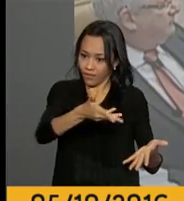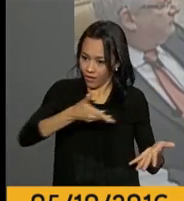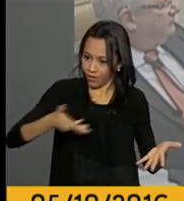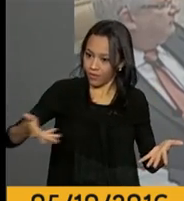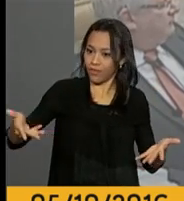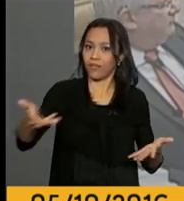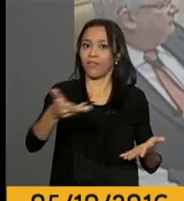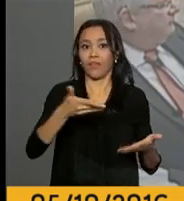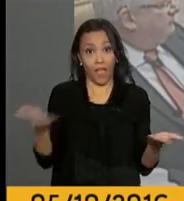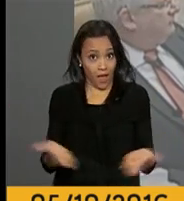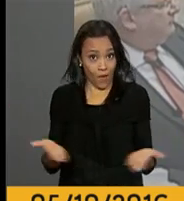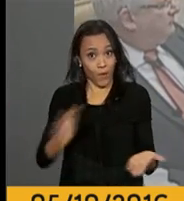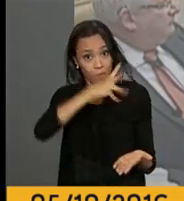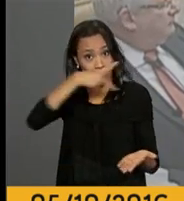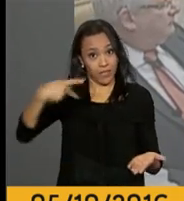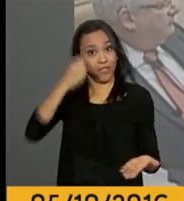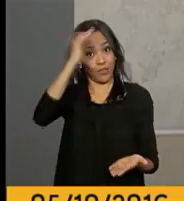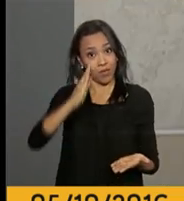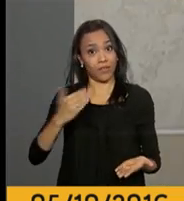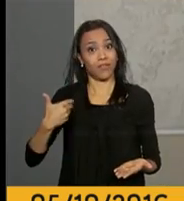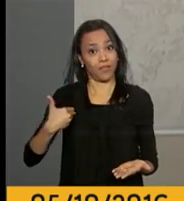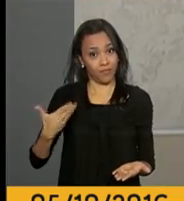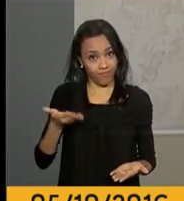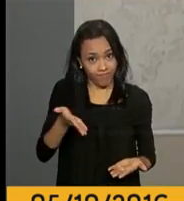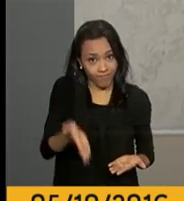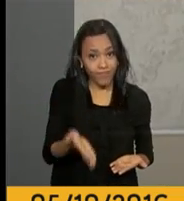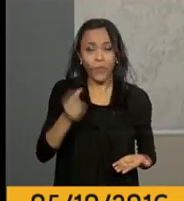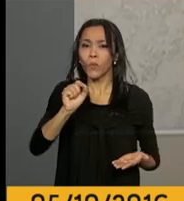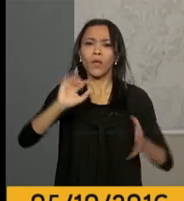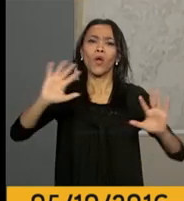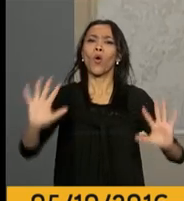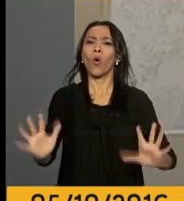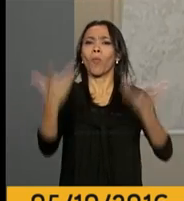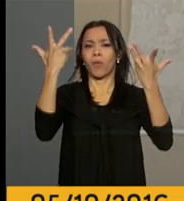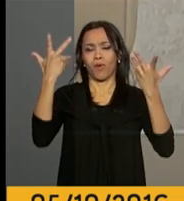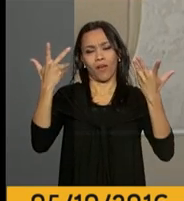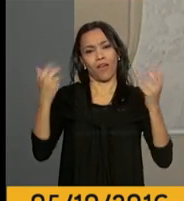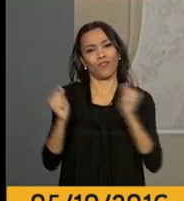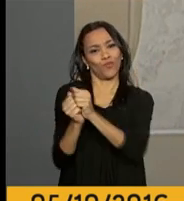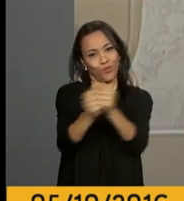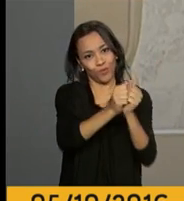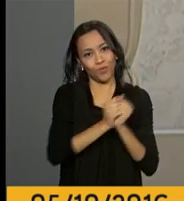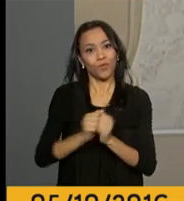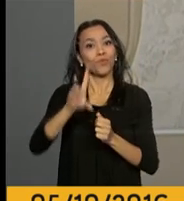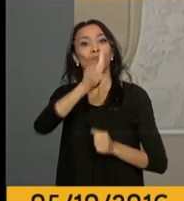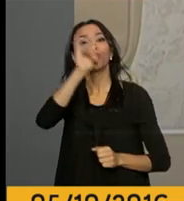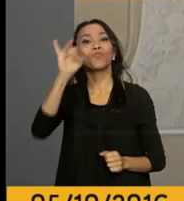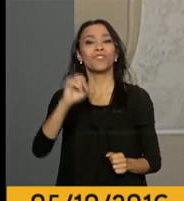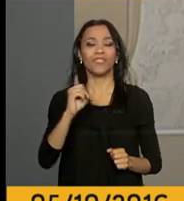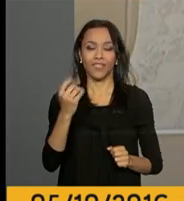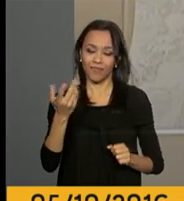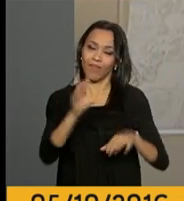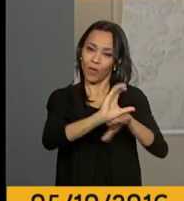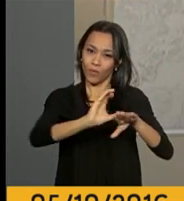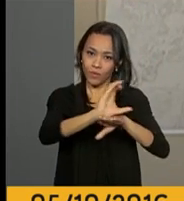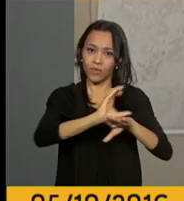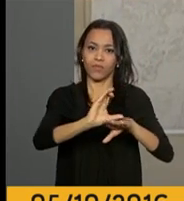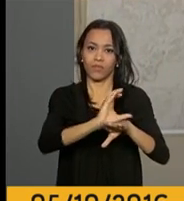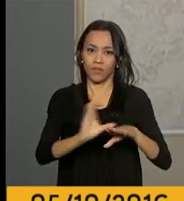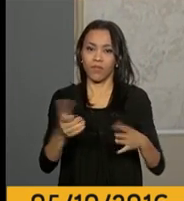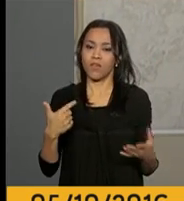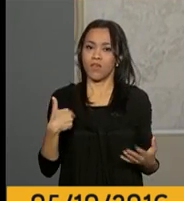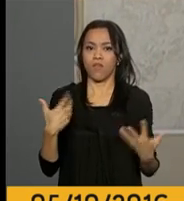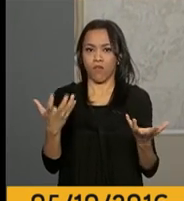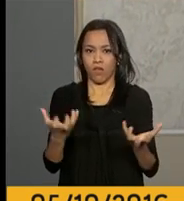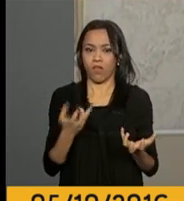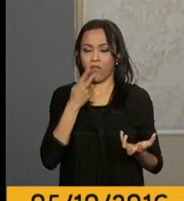eh de Presidente da República para comemorarmos juntos o dia da constituição e muito a propósito Eu